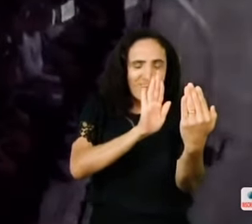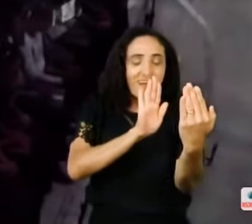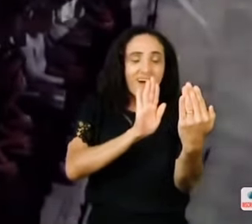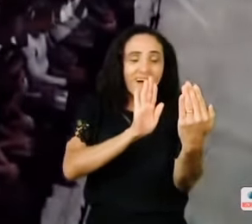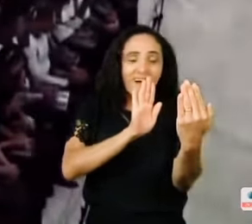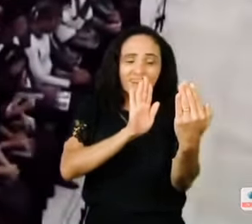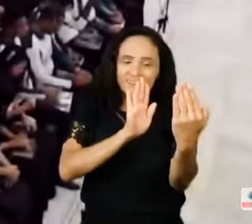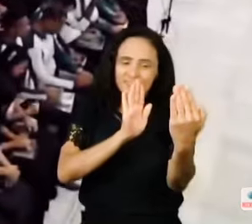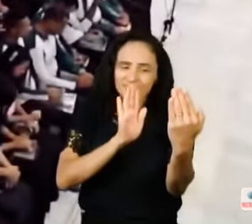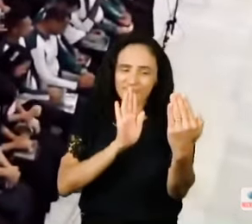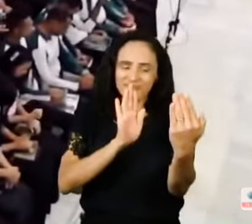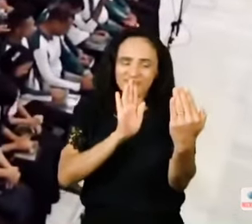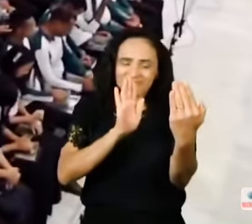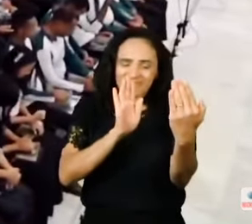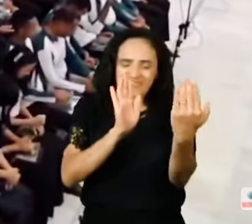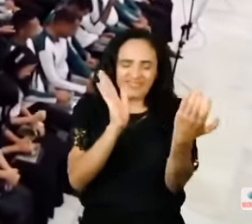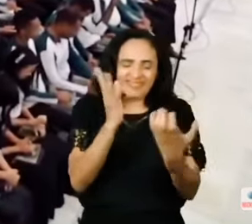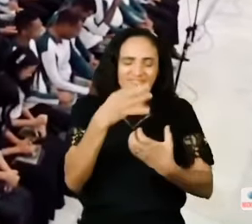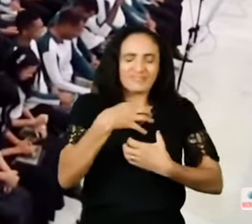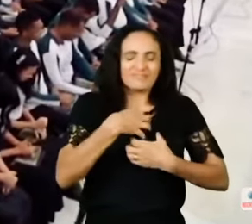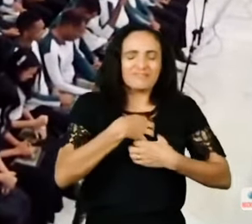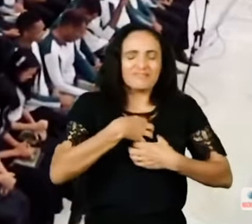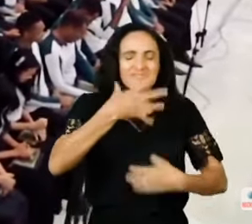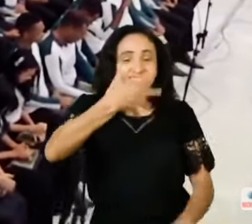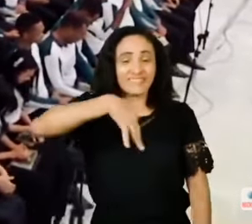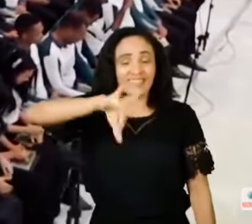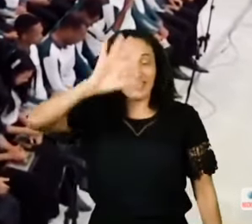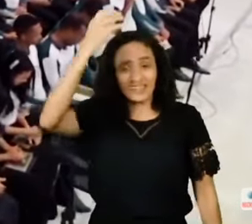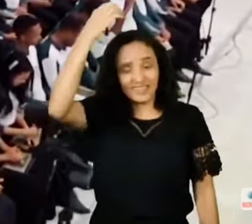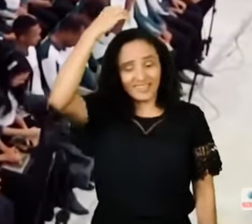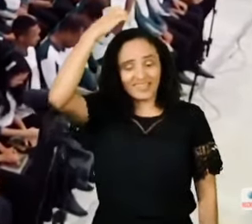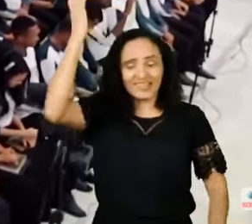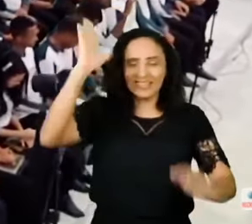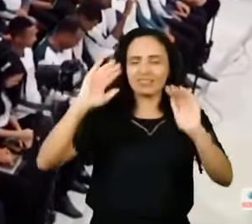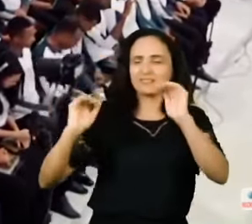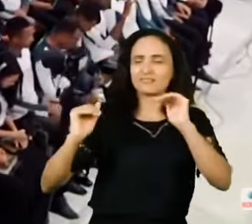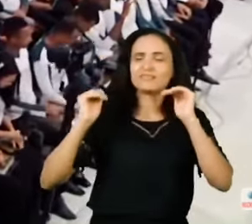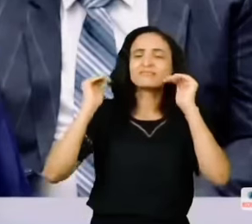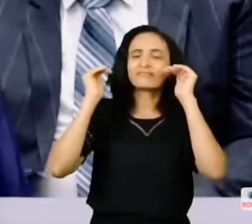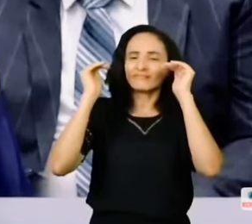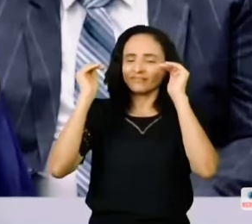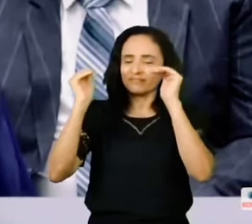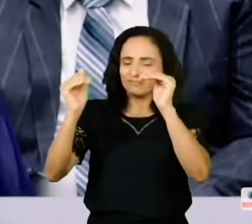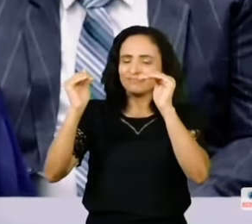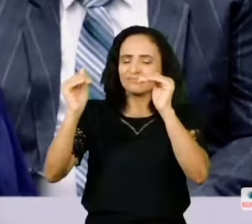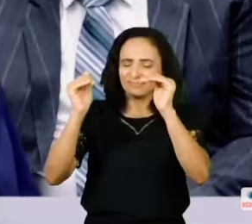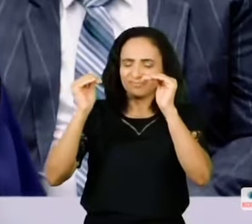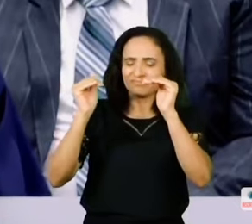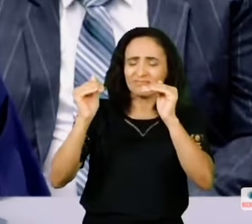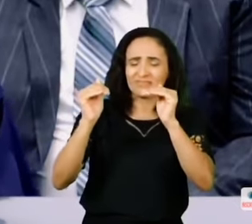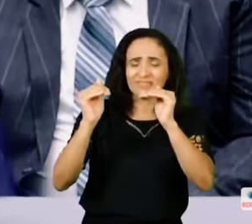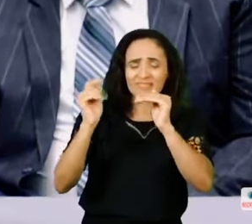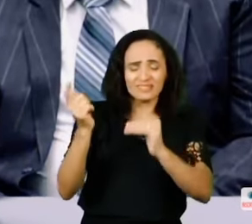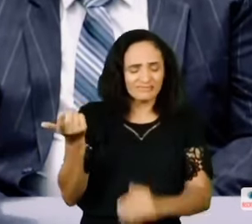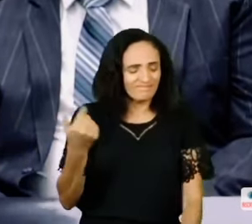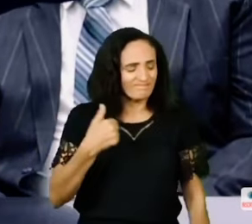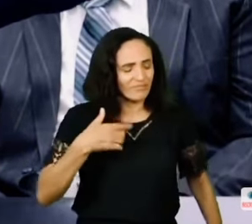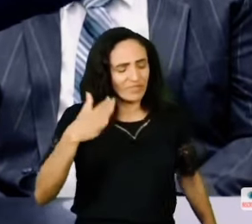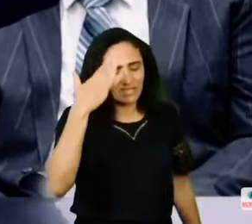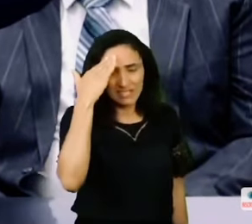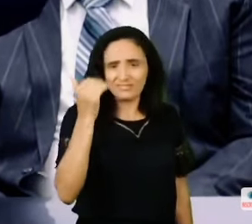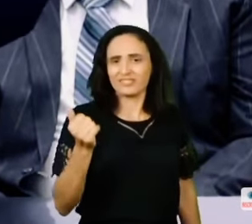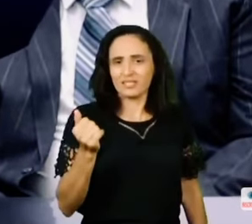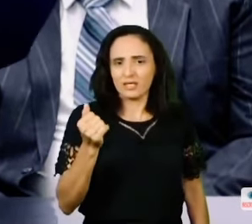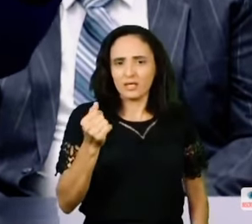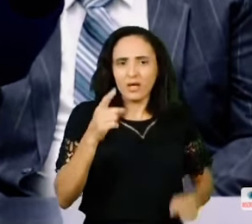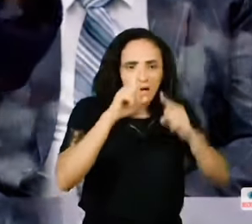Jesus, o Rei dos Reis. Canta a última parte. Sei que não.